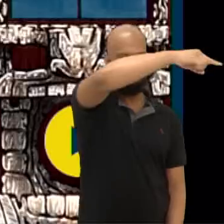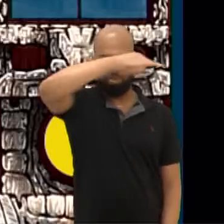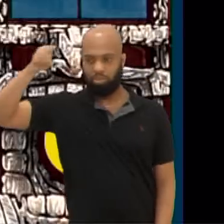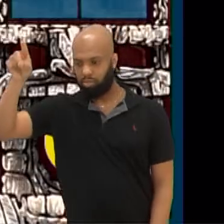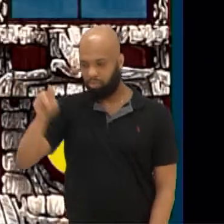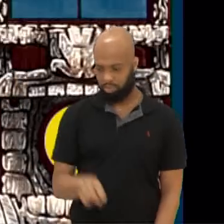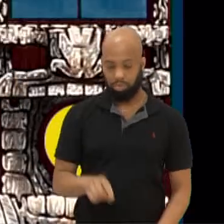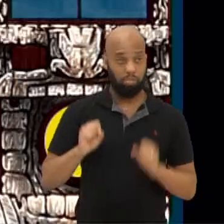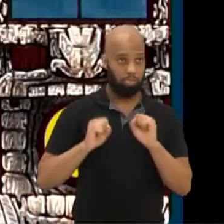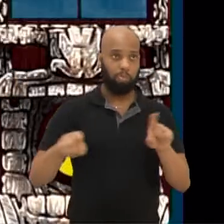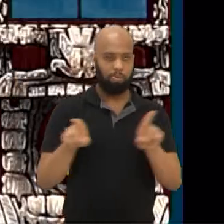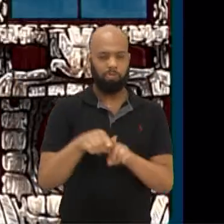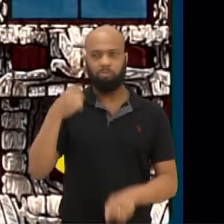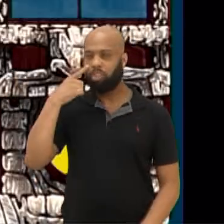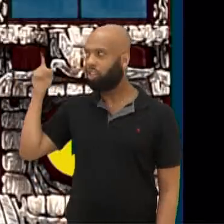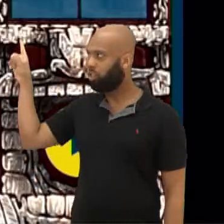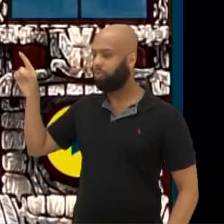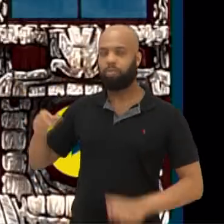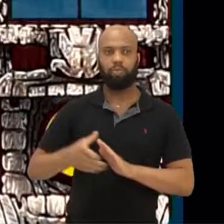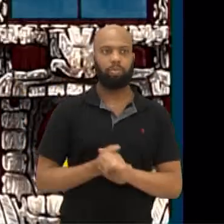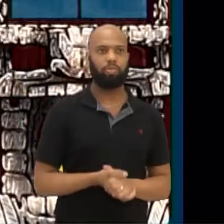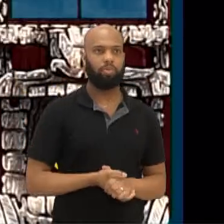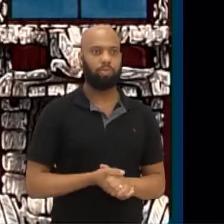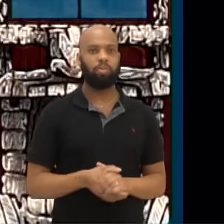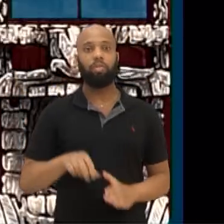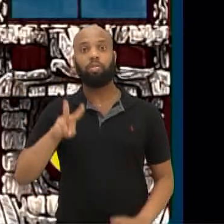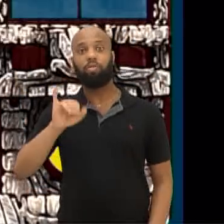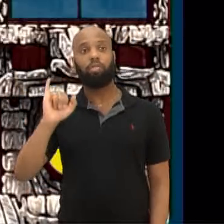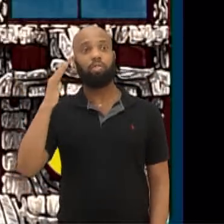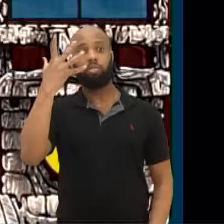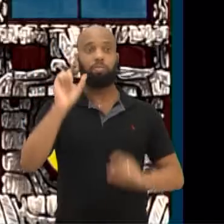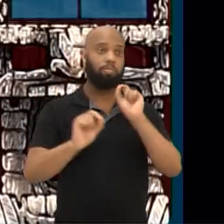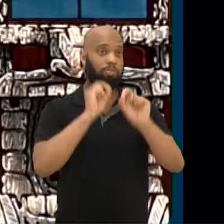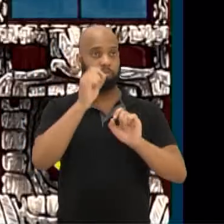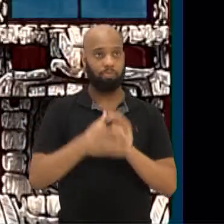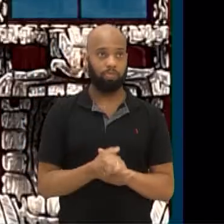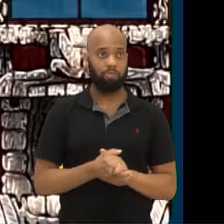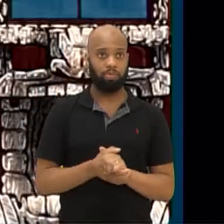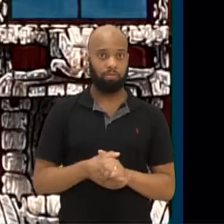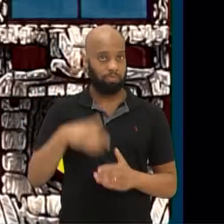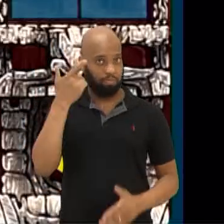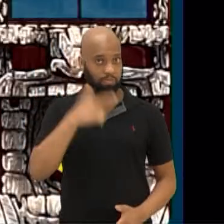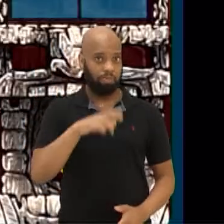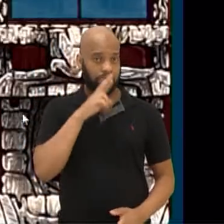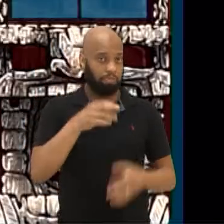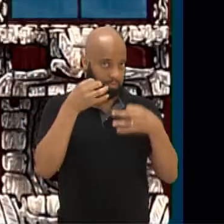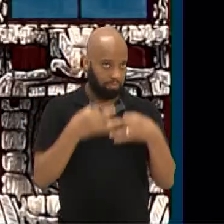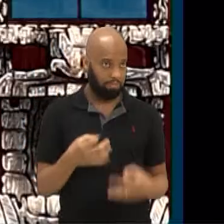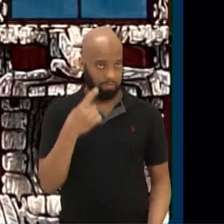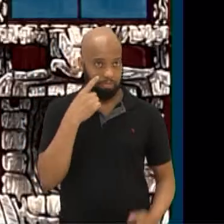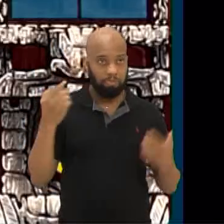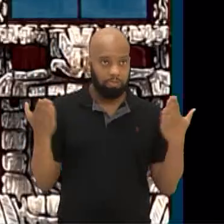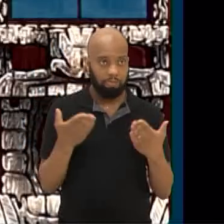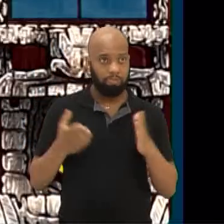um aqui? Pode ser esse daqui mesmo? O que vocês acham que vai acontecer com essa inclinação? Será que nós acertamos? Vamos